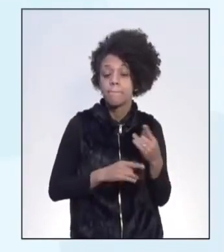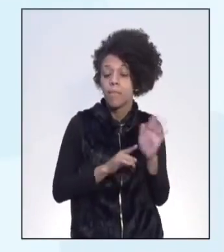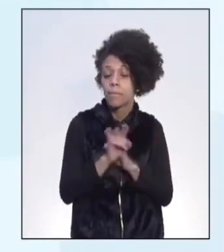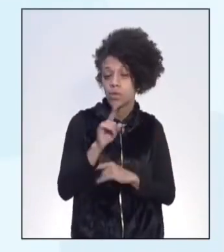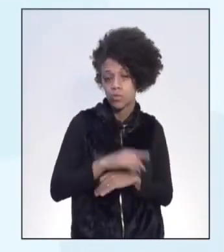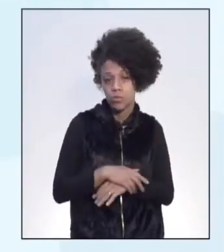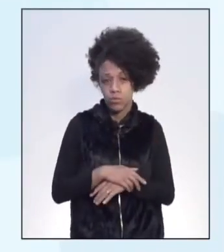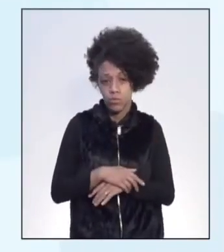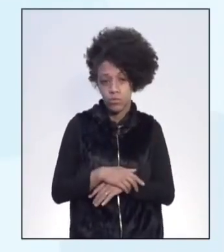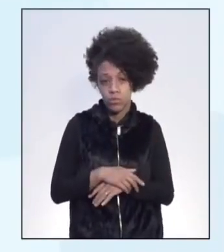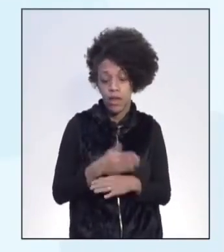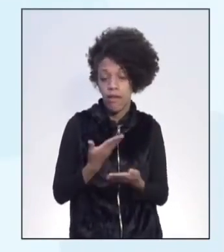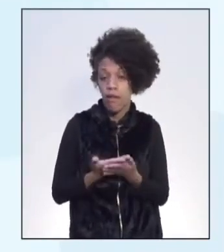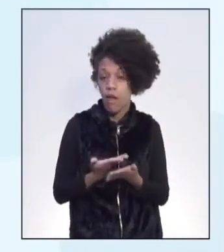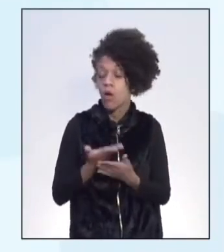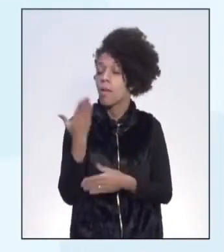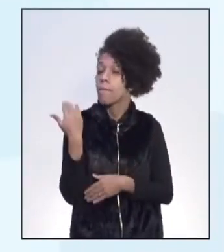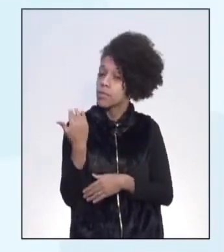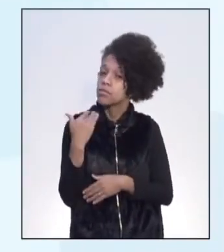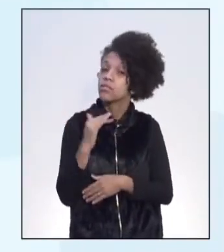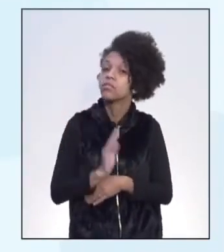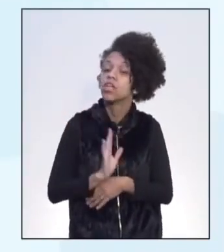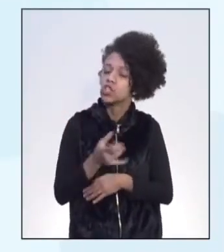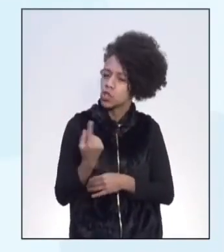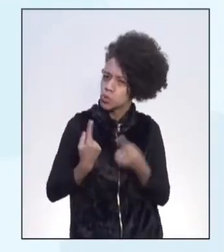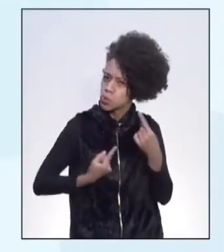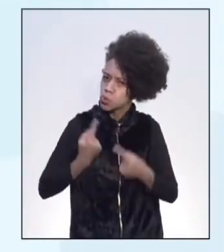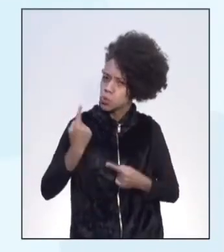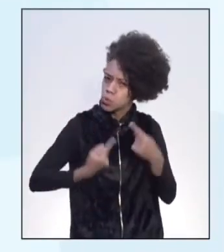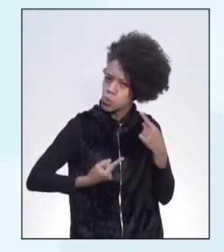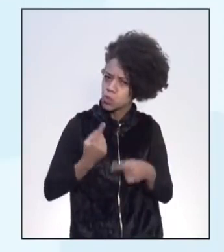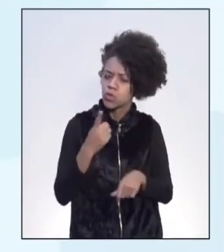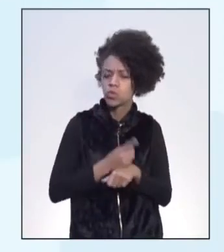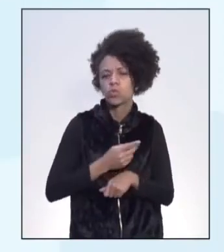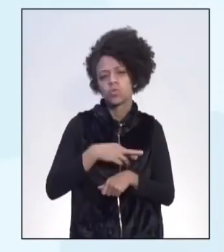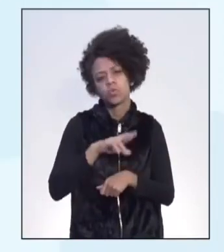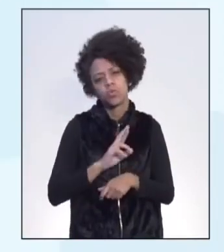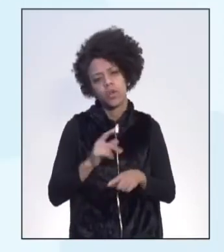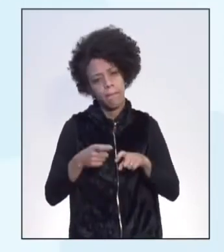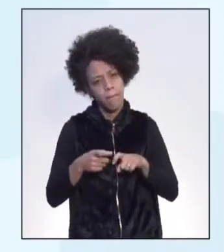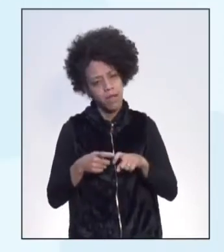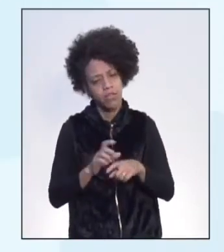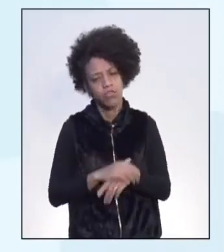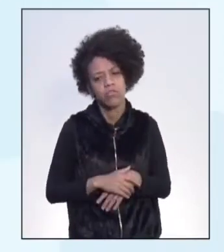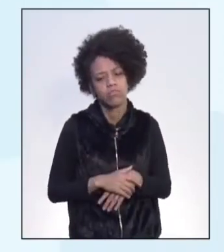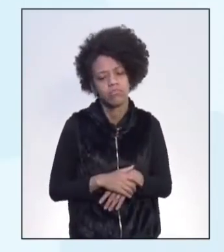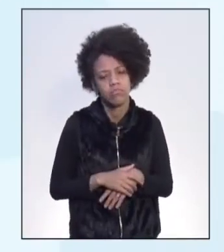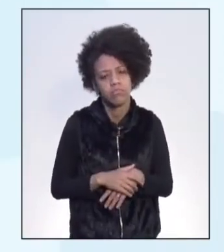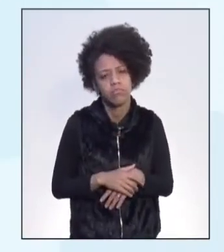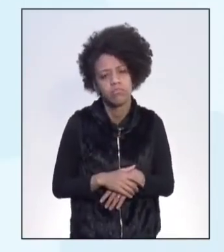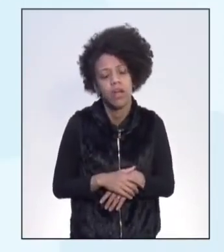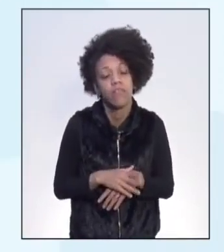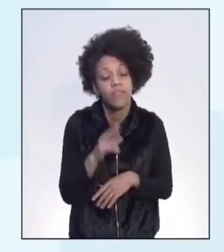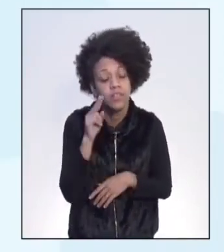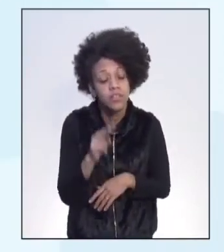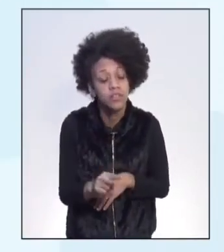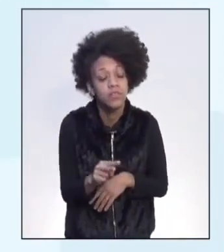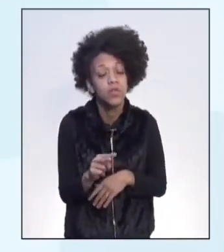Ó, vocês na aula anterior discutiram bastante com a doutora, né? Vocês viram lá que ela